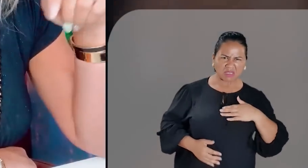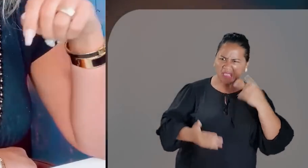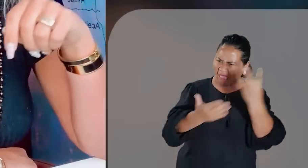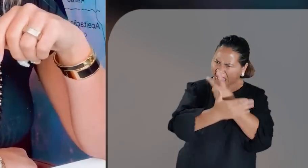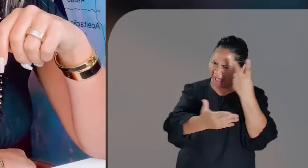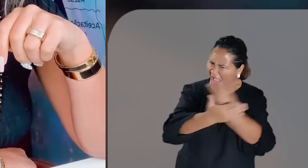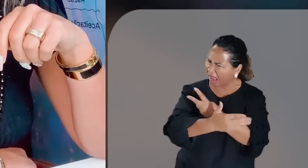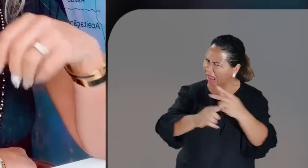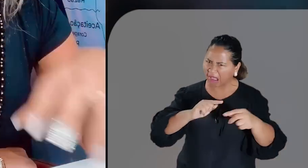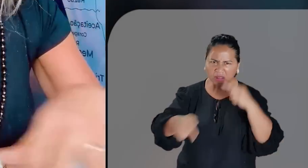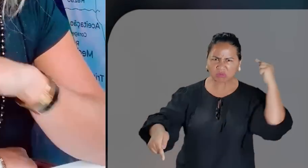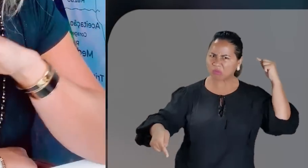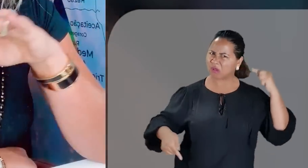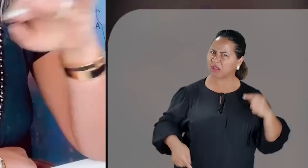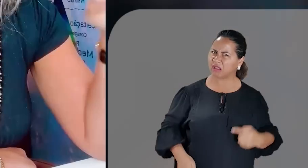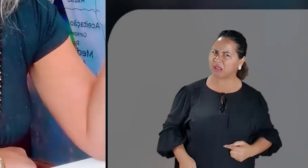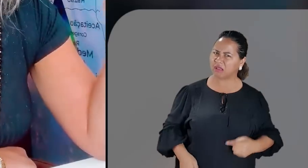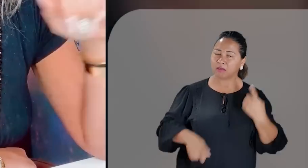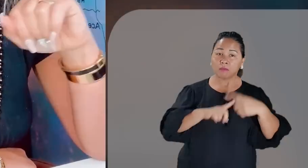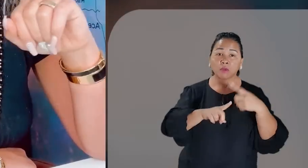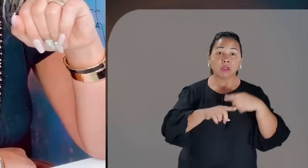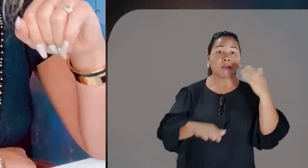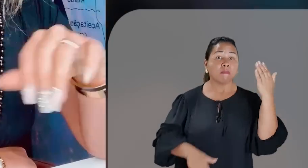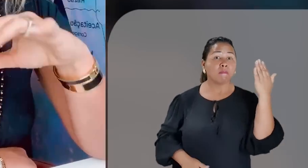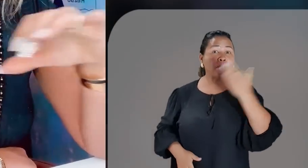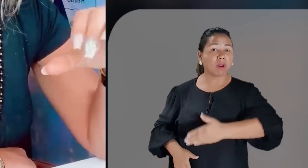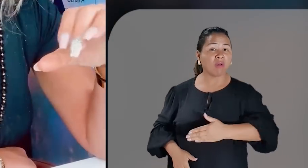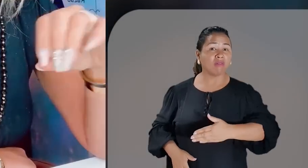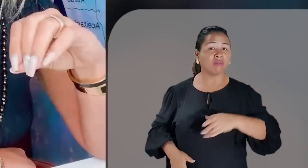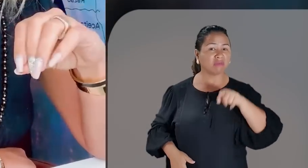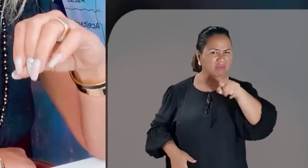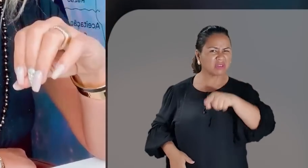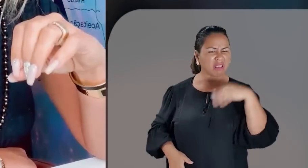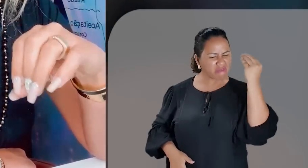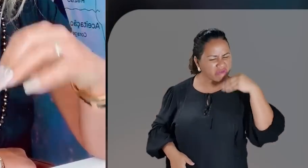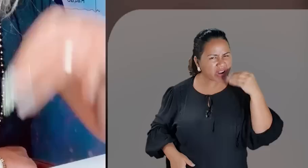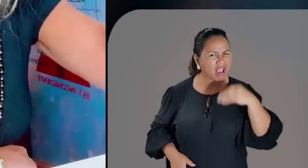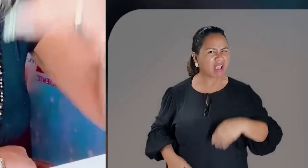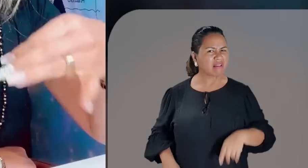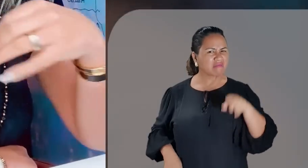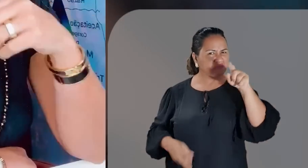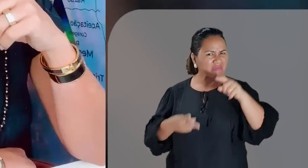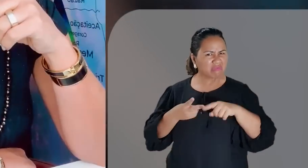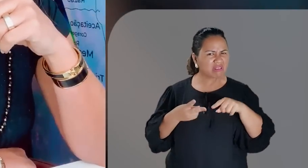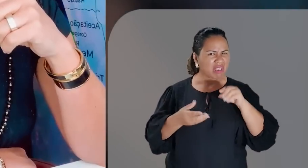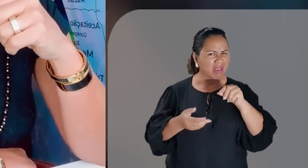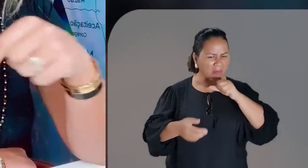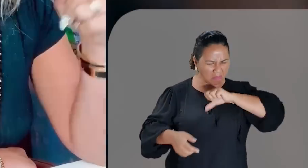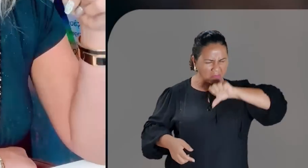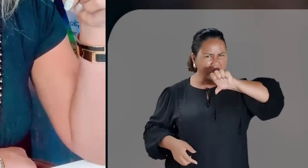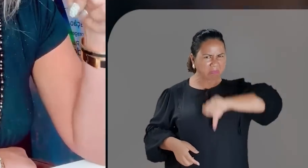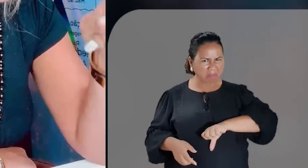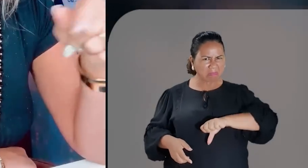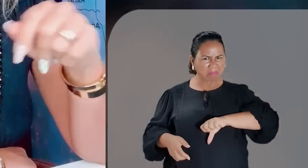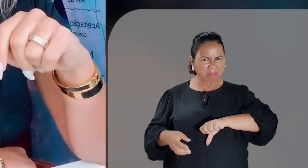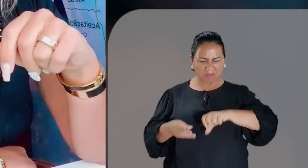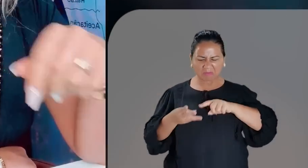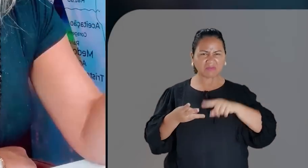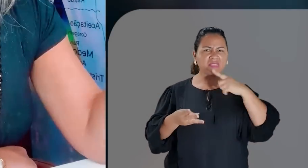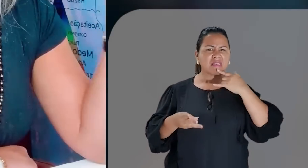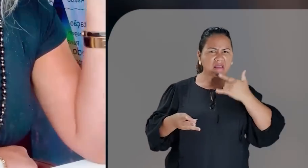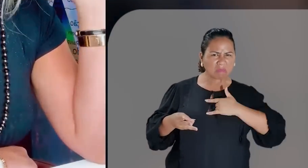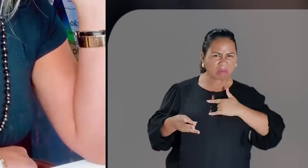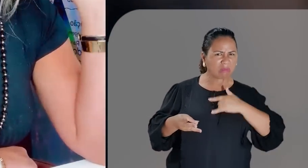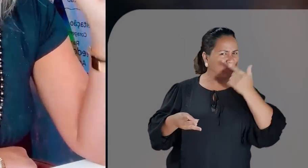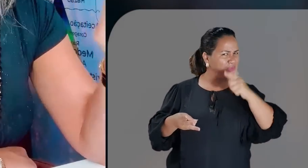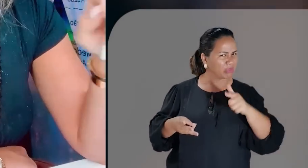você também. Pra mim isso é o fim do mundo. É o fim. Sabe por quê? Porque prova o quanto você é fraca. O quanto